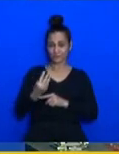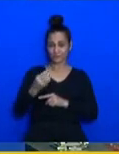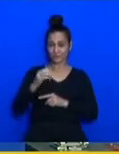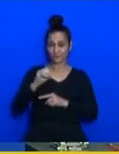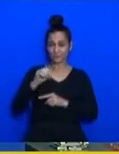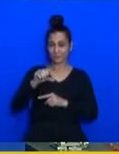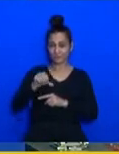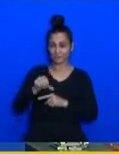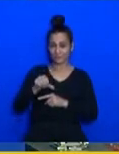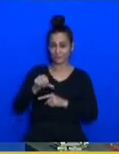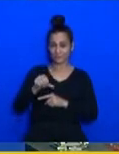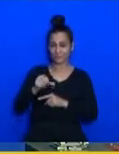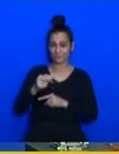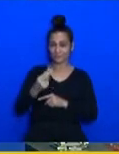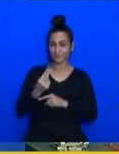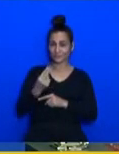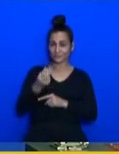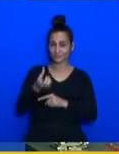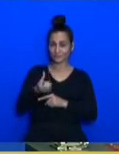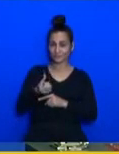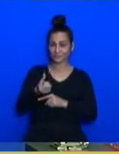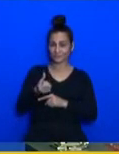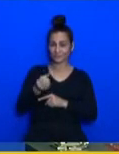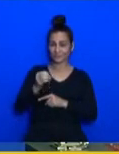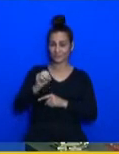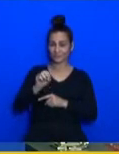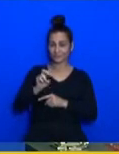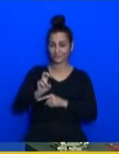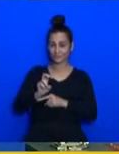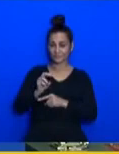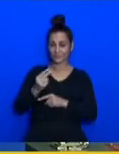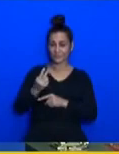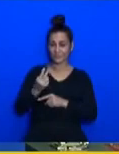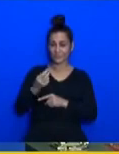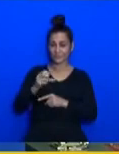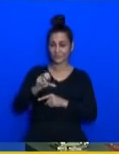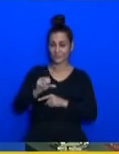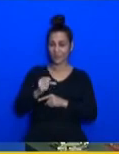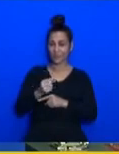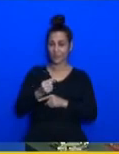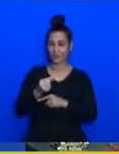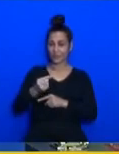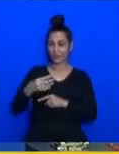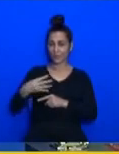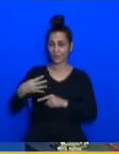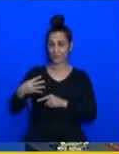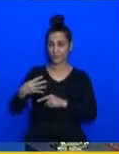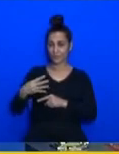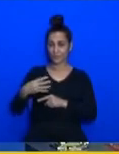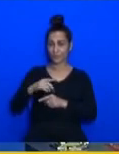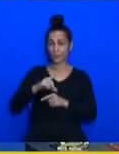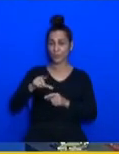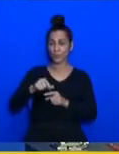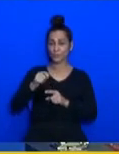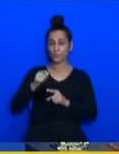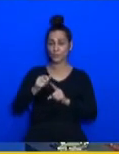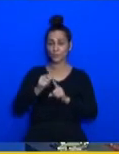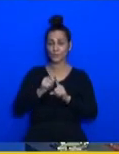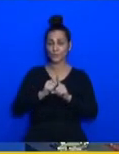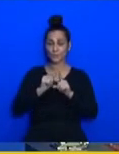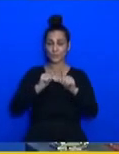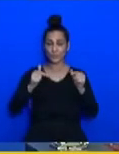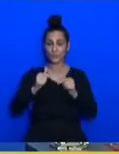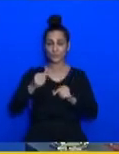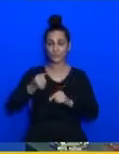23, 09, 26, 05, 29 e 14. A dezena do mês da